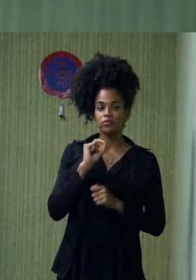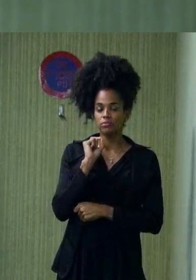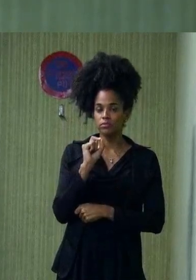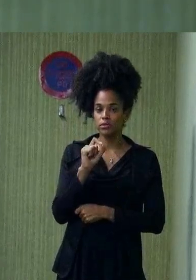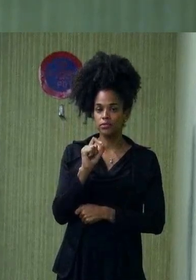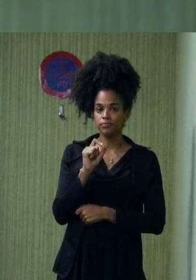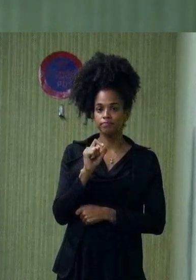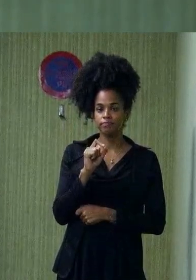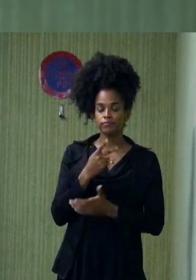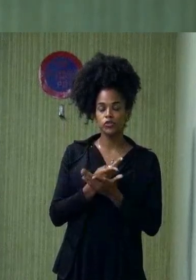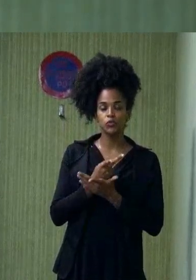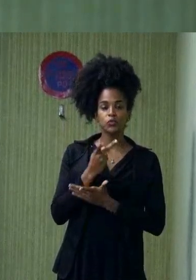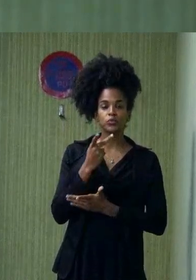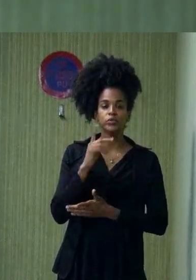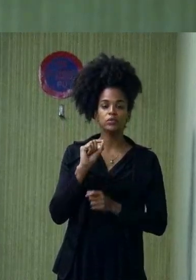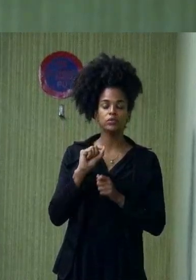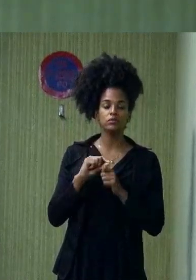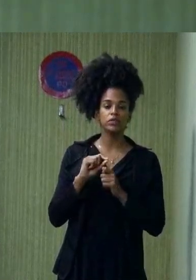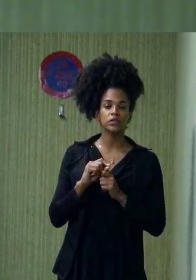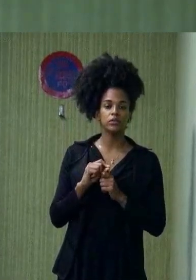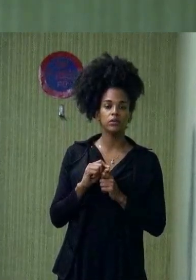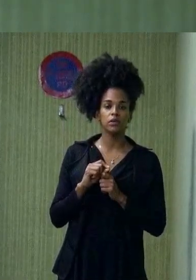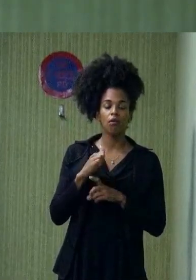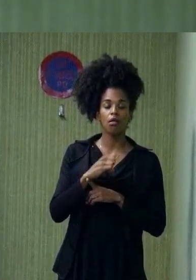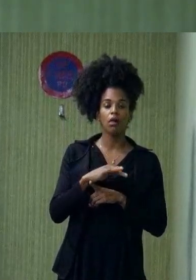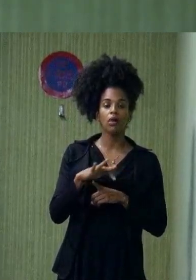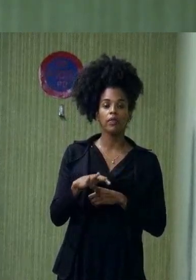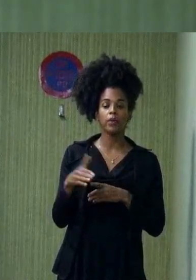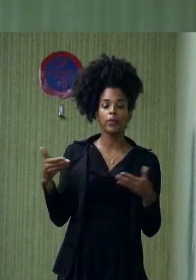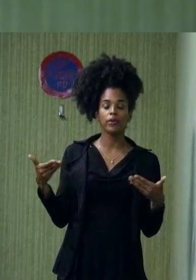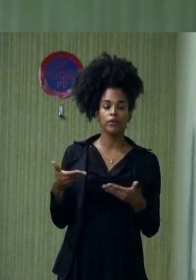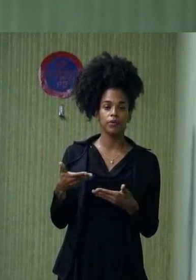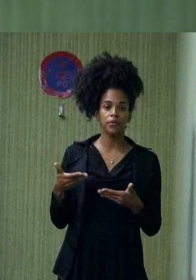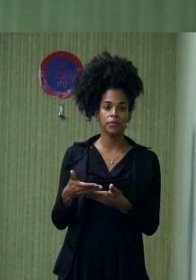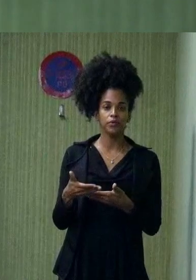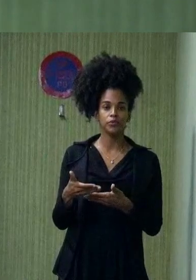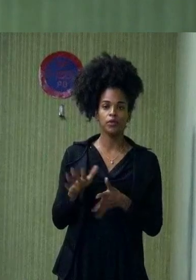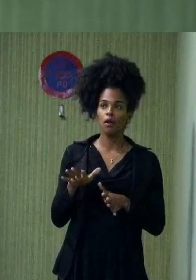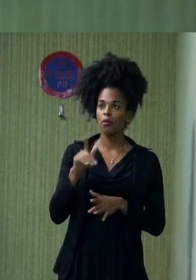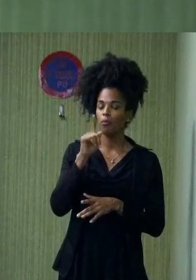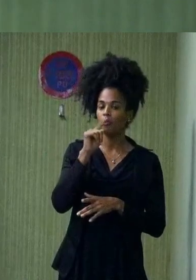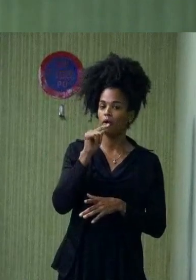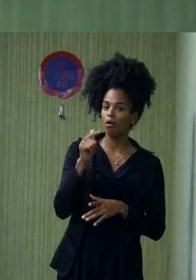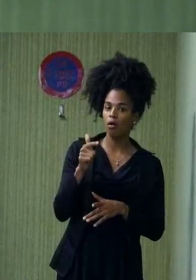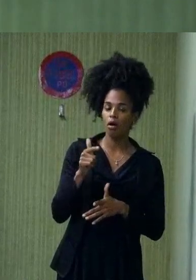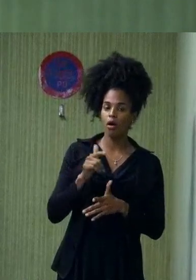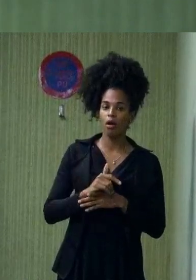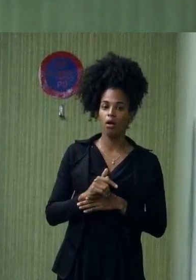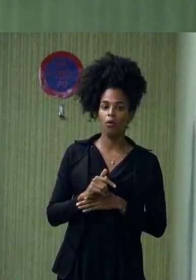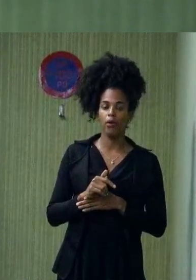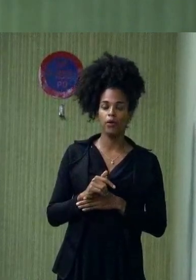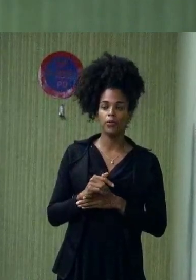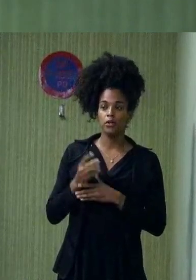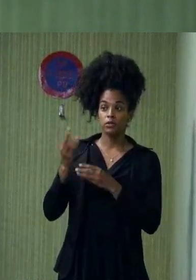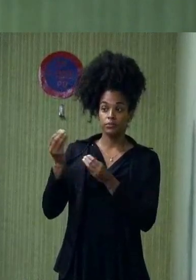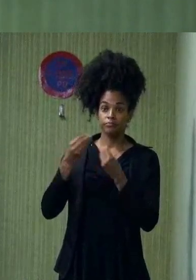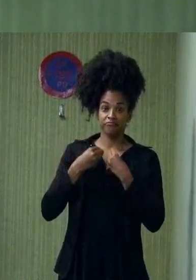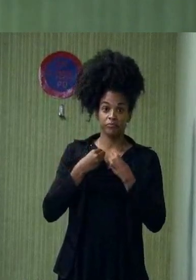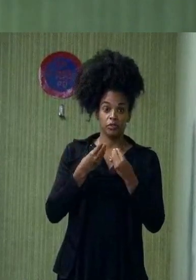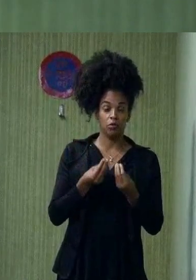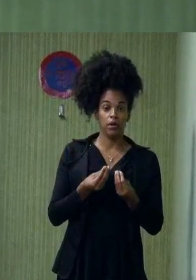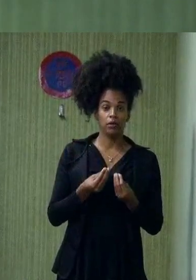fazer e quais as demandas vão surgir para hoje a questão de água que muitos estados doaram para nós a questão da